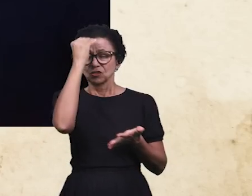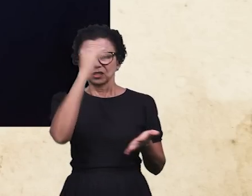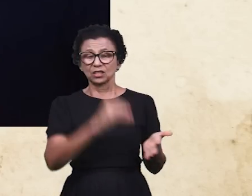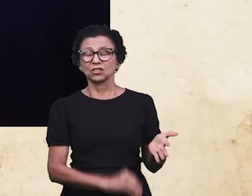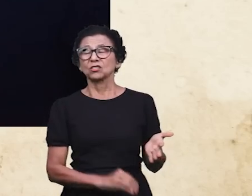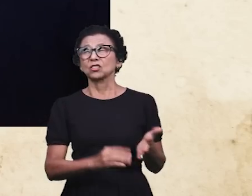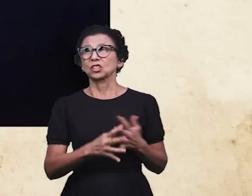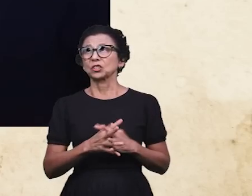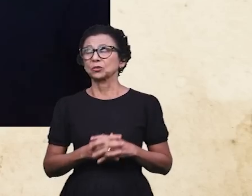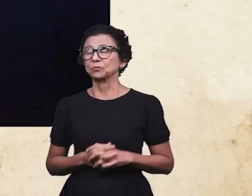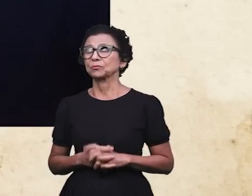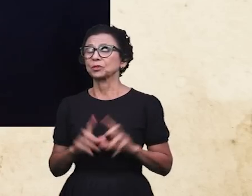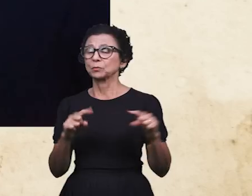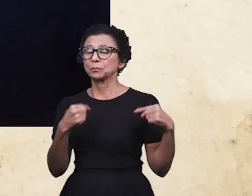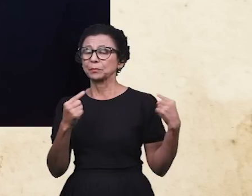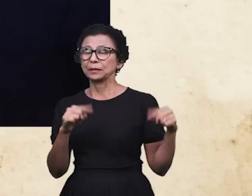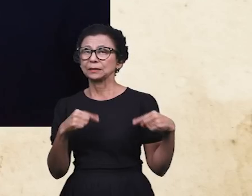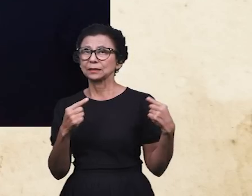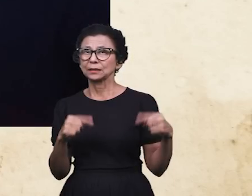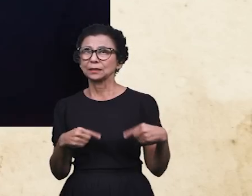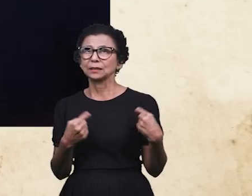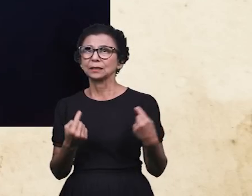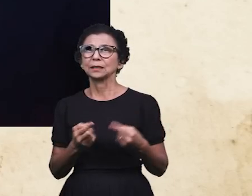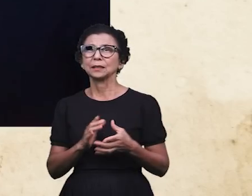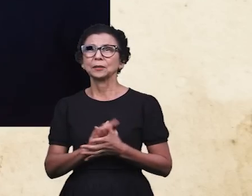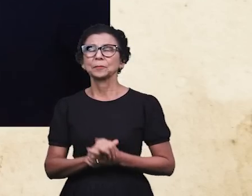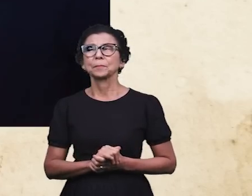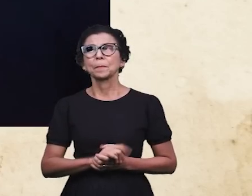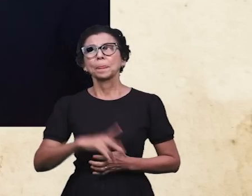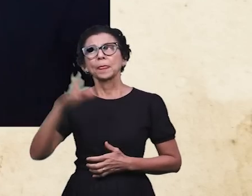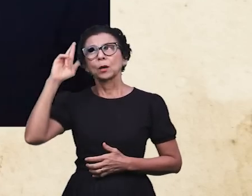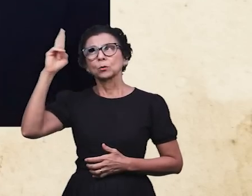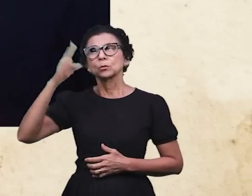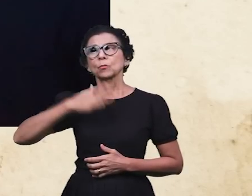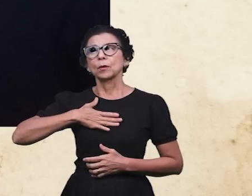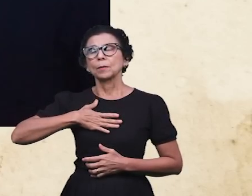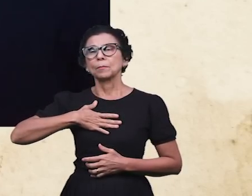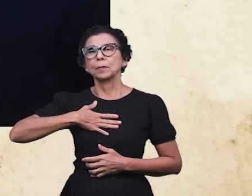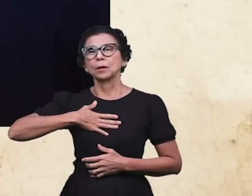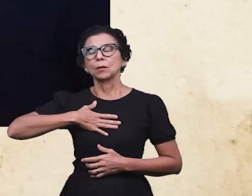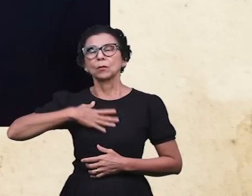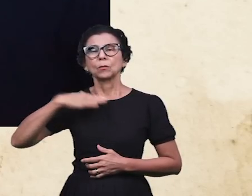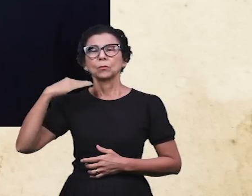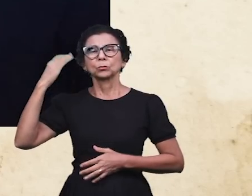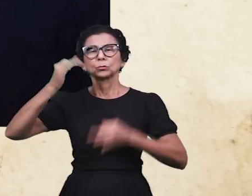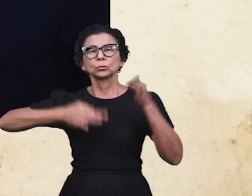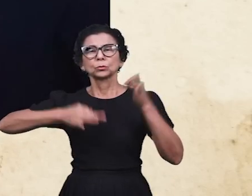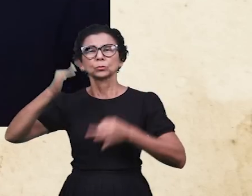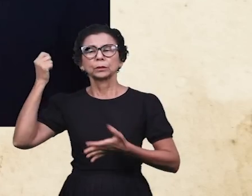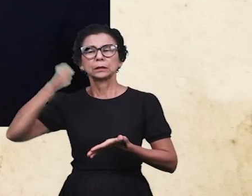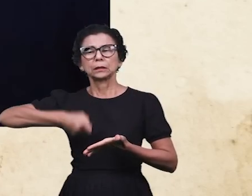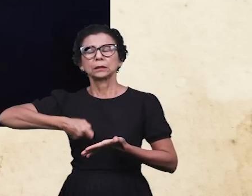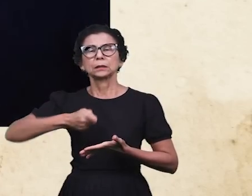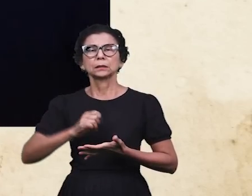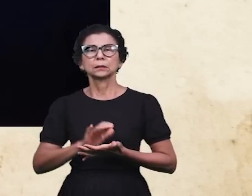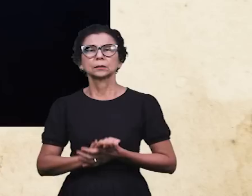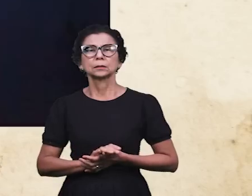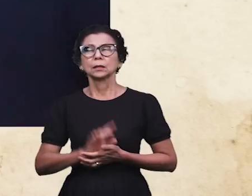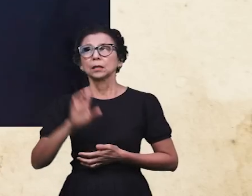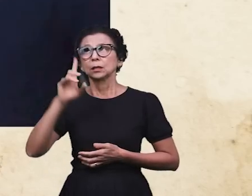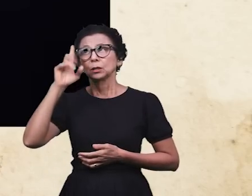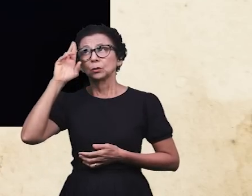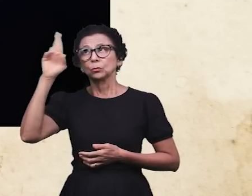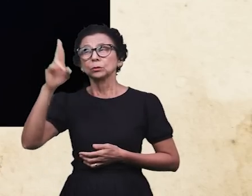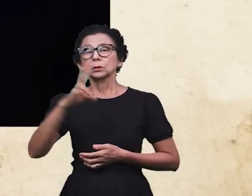tua face. Pois tu tens sustentado o meu direito e a minha causa. Tu te assentaste no tribunal, julgando